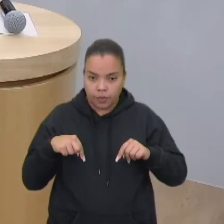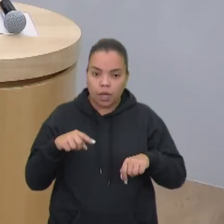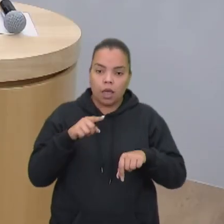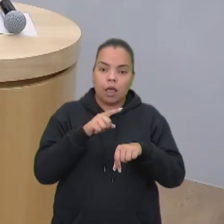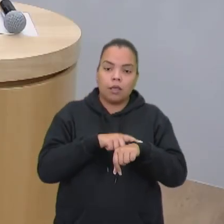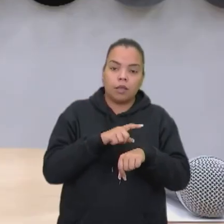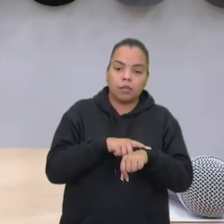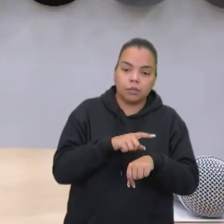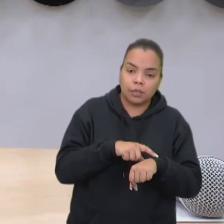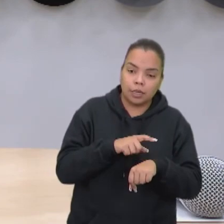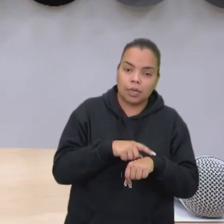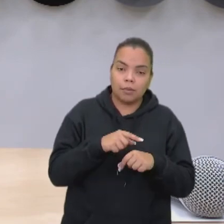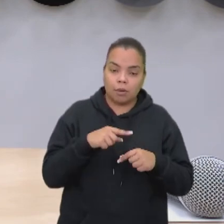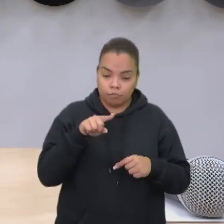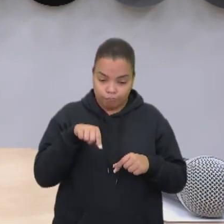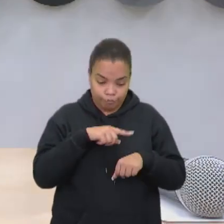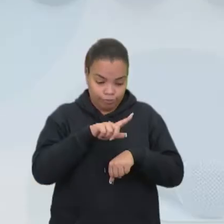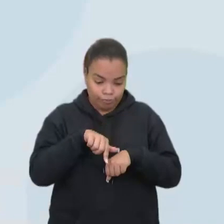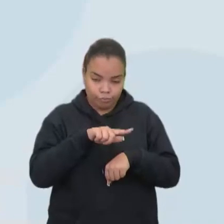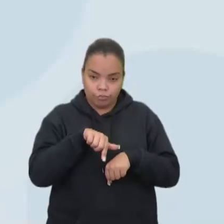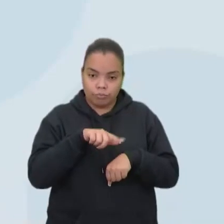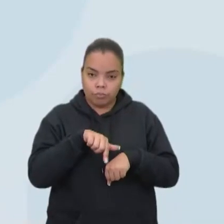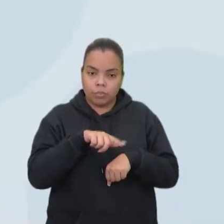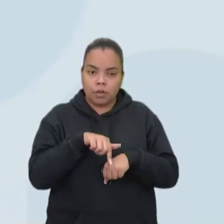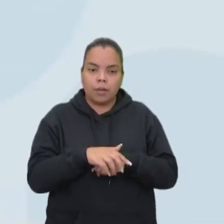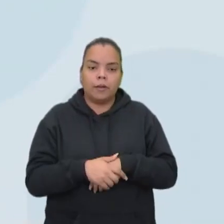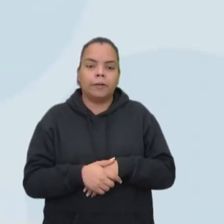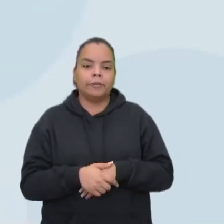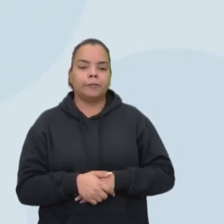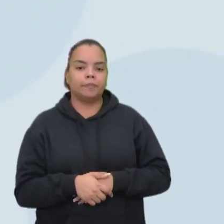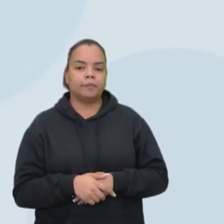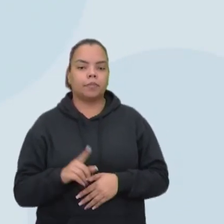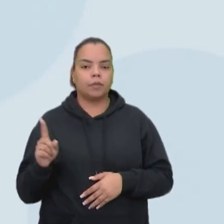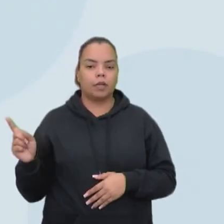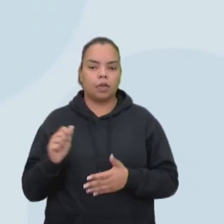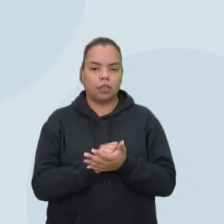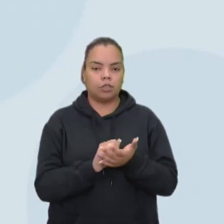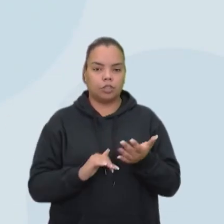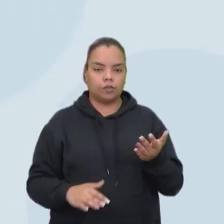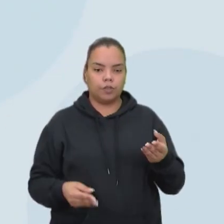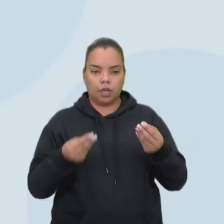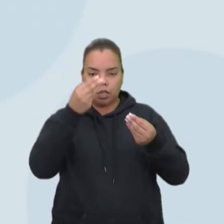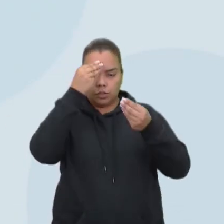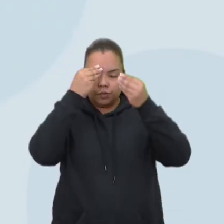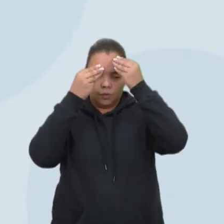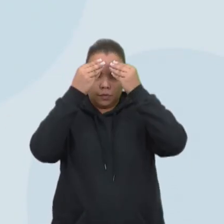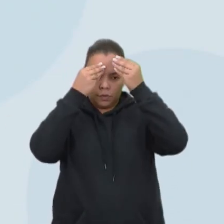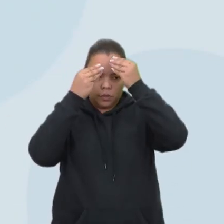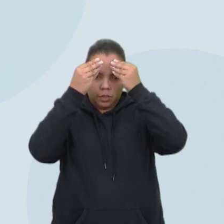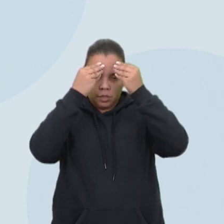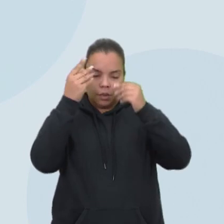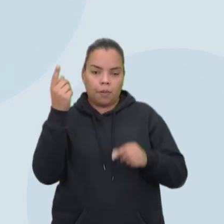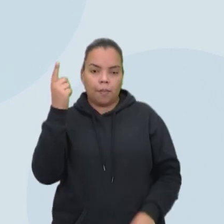perdoa. Eu deixei uma atividade de fixação para vocês aí, depois vocês acessem. Pensem aí no que eu